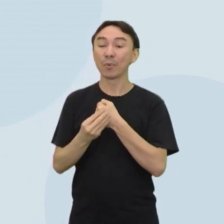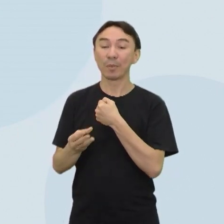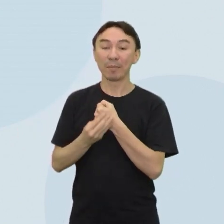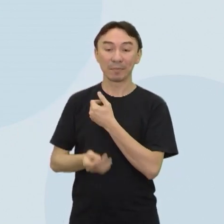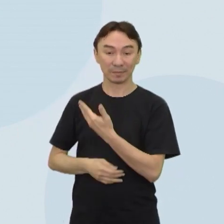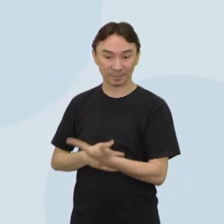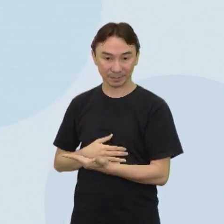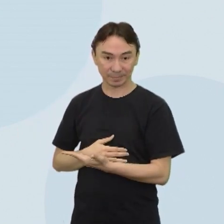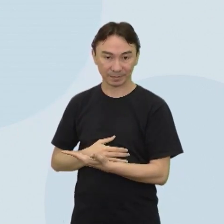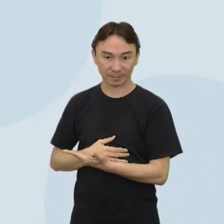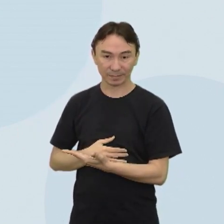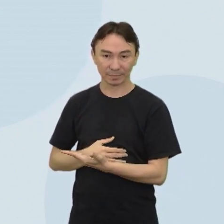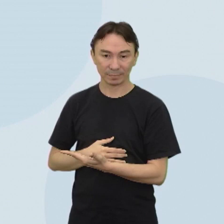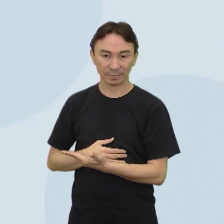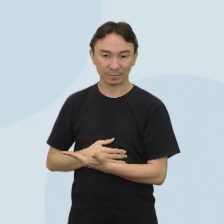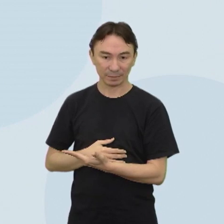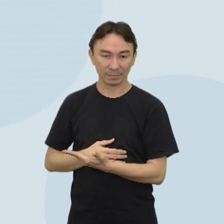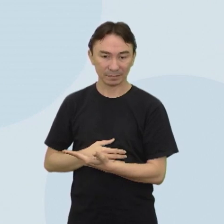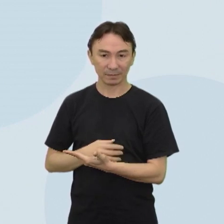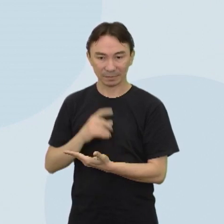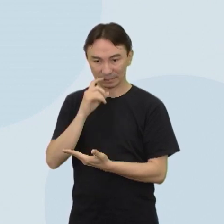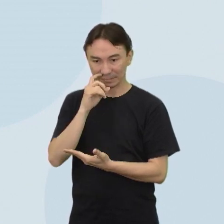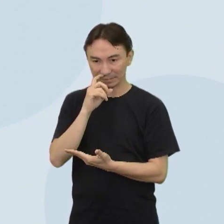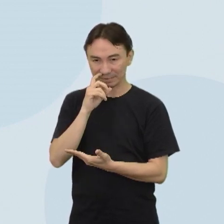conhecimento, identidades e